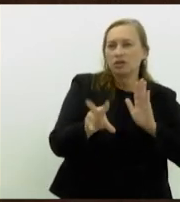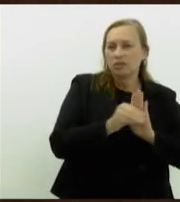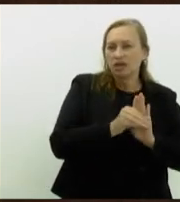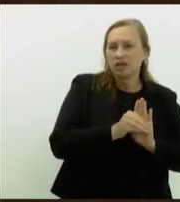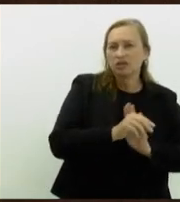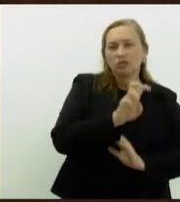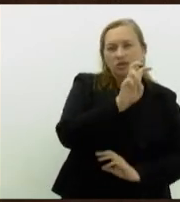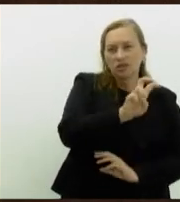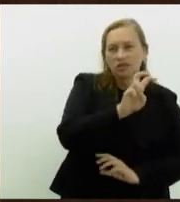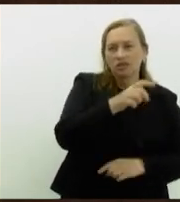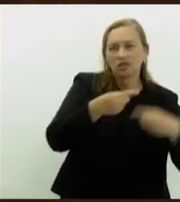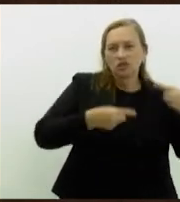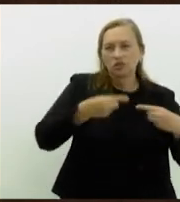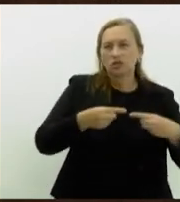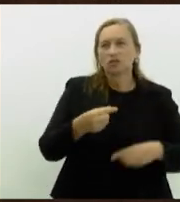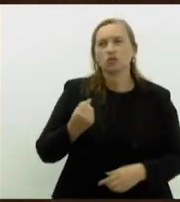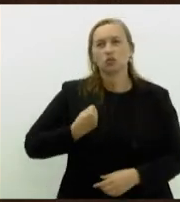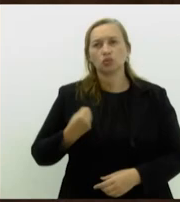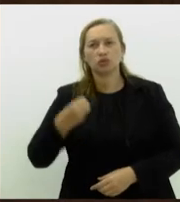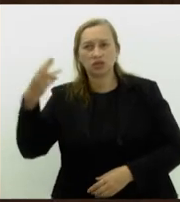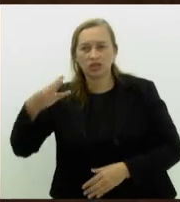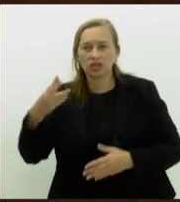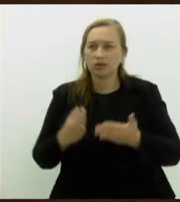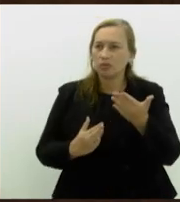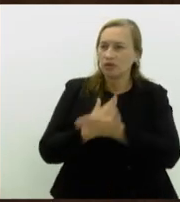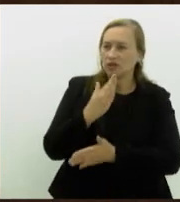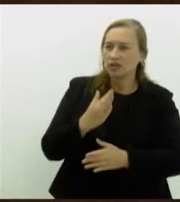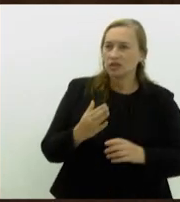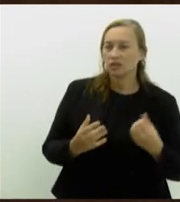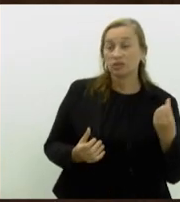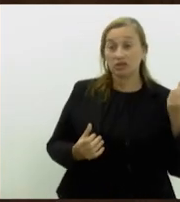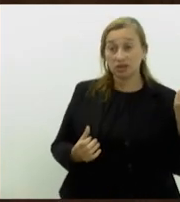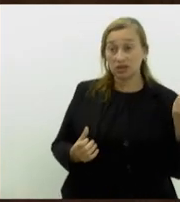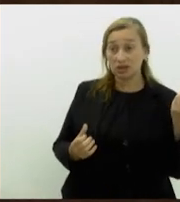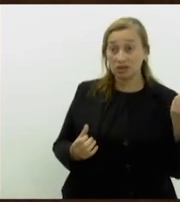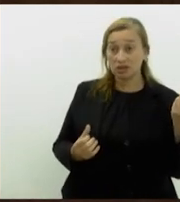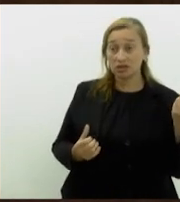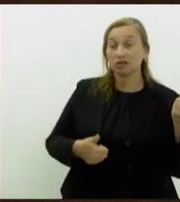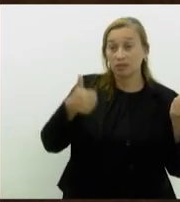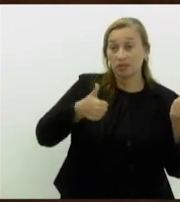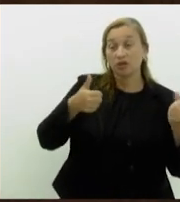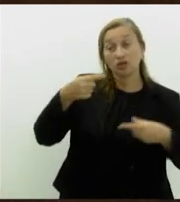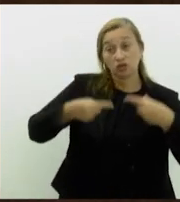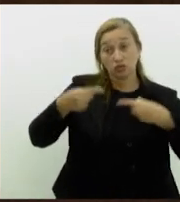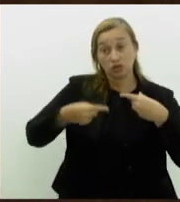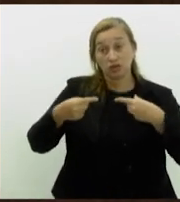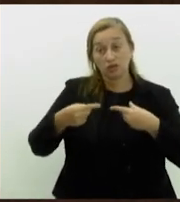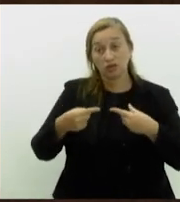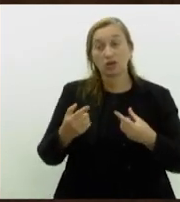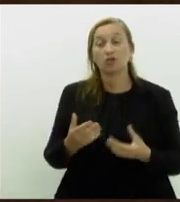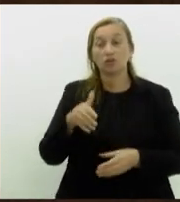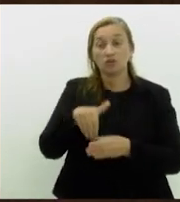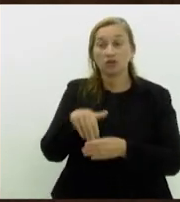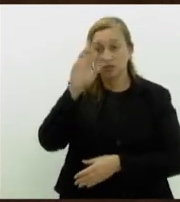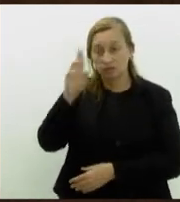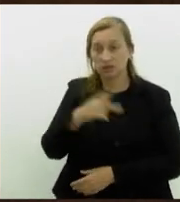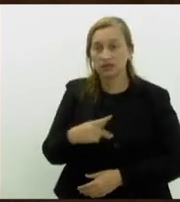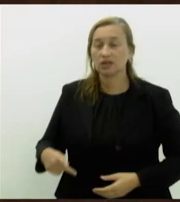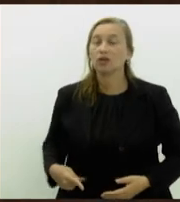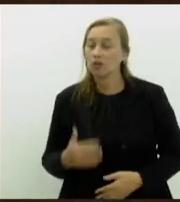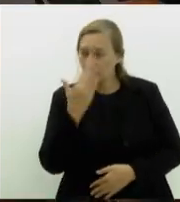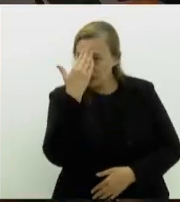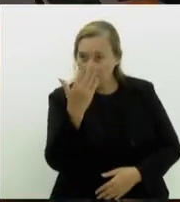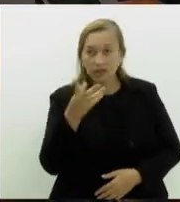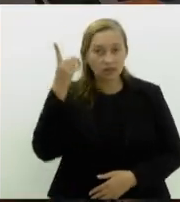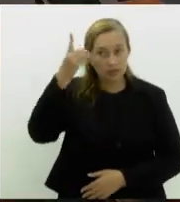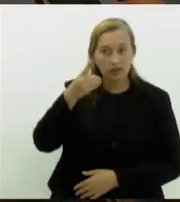discussão, número 3, pela aprovação da emenda número 6 da primeira discussão. É com vós, senhor presidente. Muito obrigado,